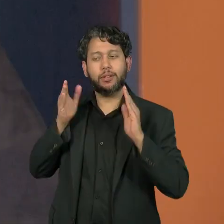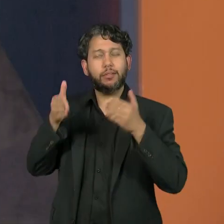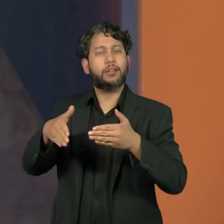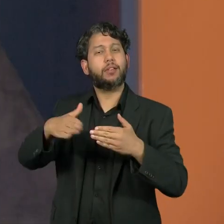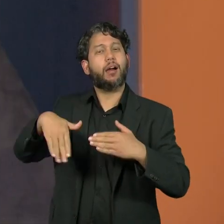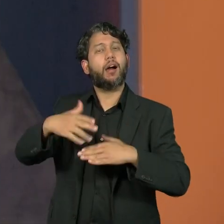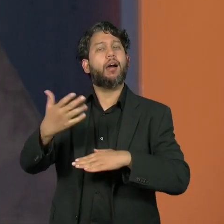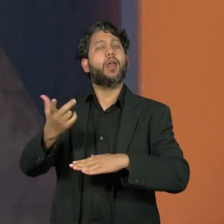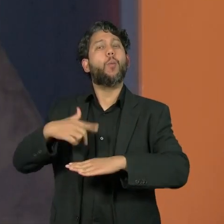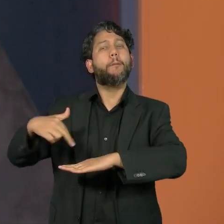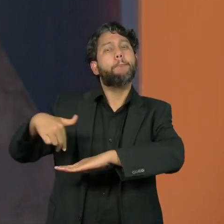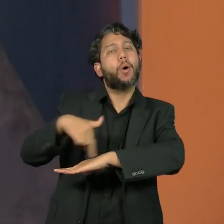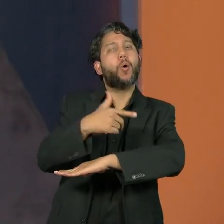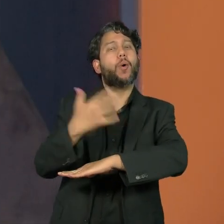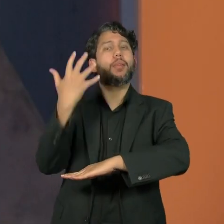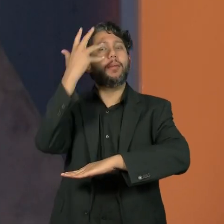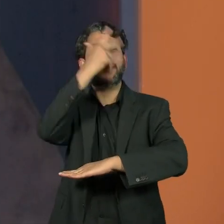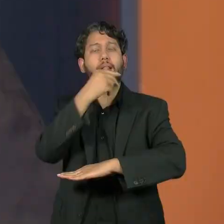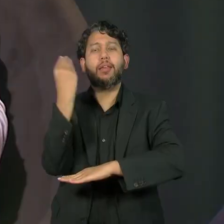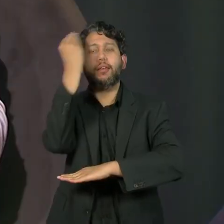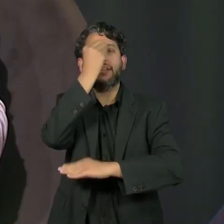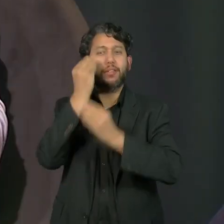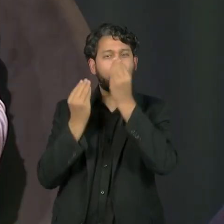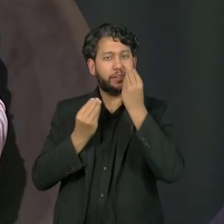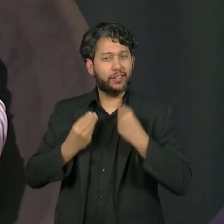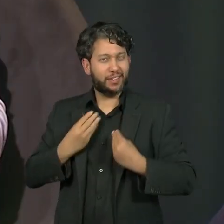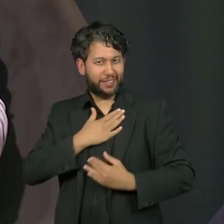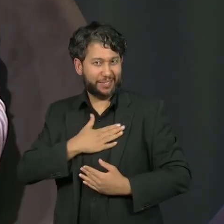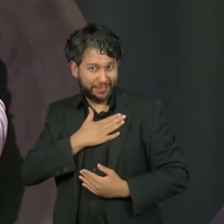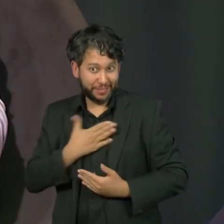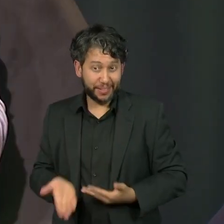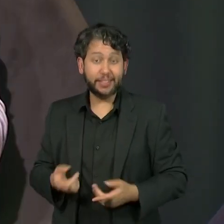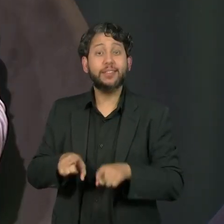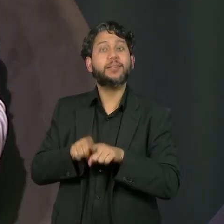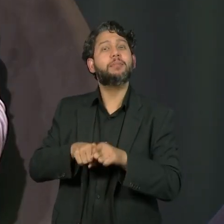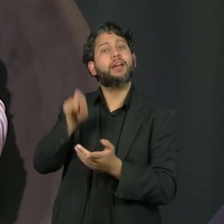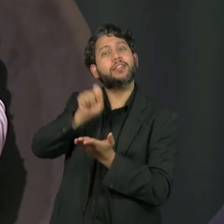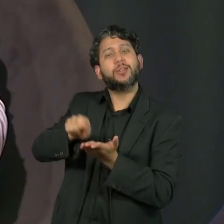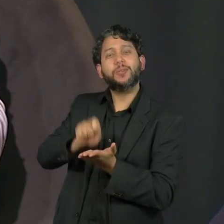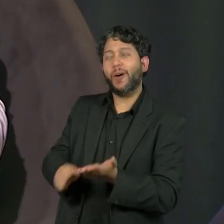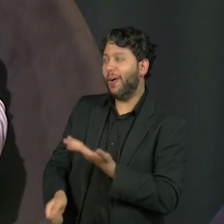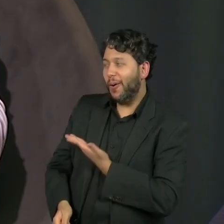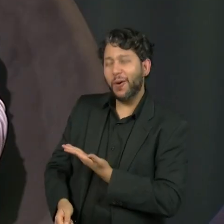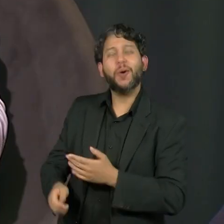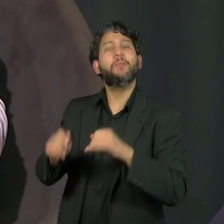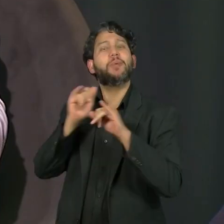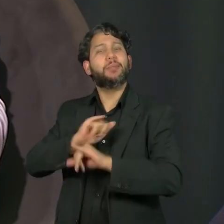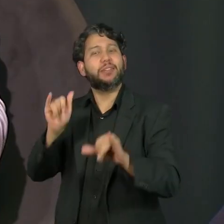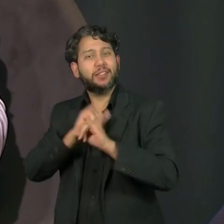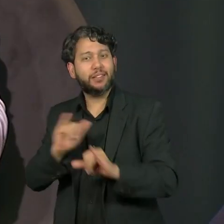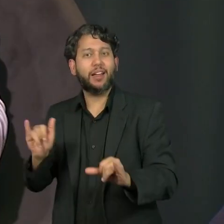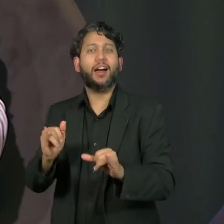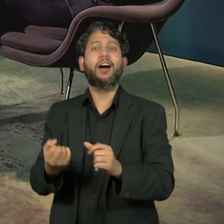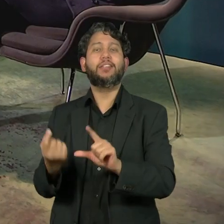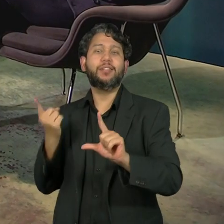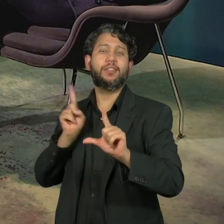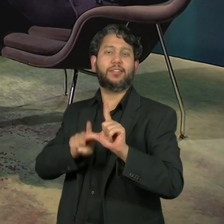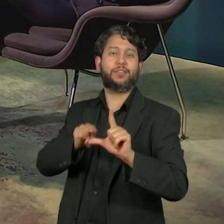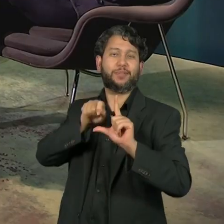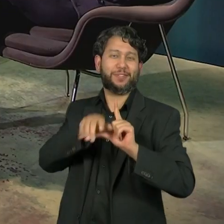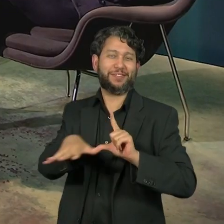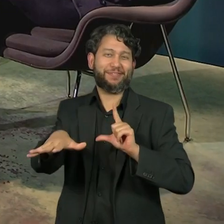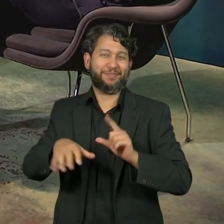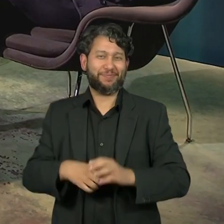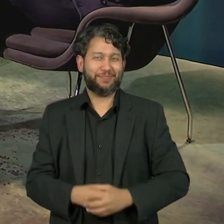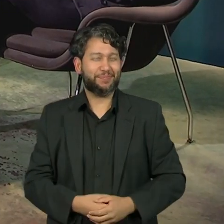e beleza e bem-estar, e o Ale Garcia, que é escritor, publicitário e criador de conteúdo. Obrigado